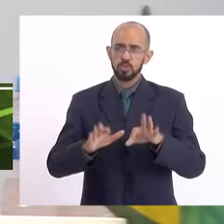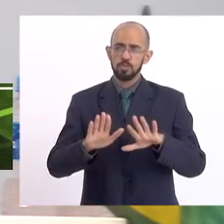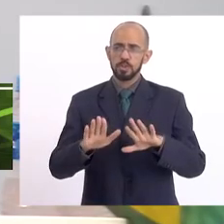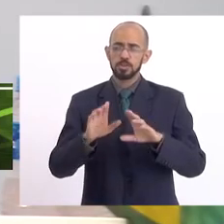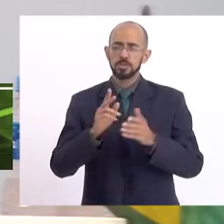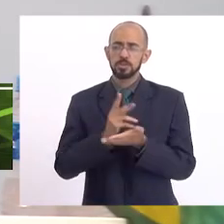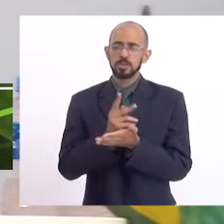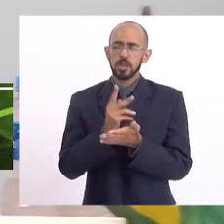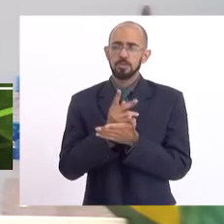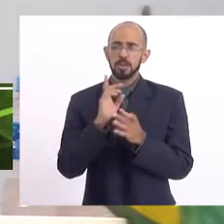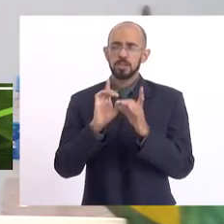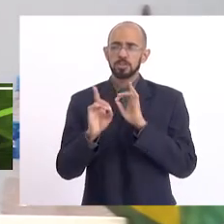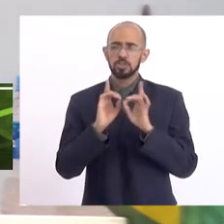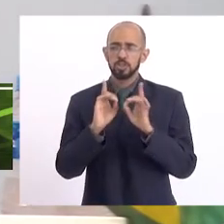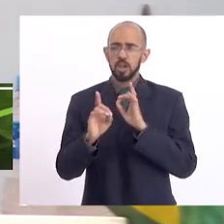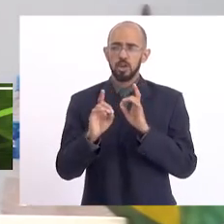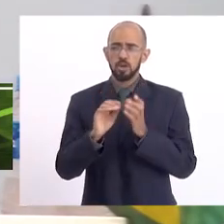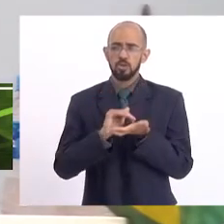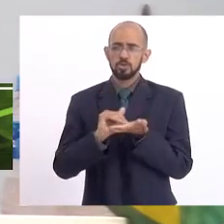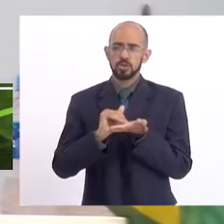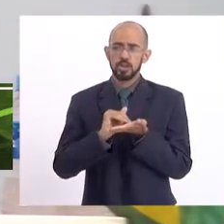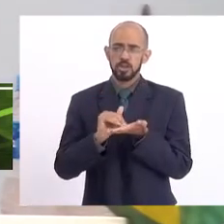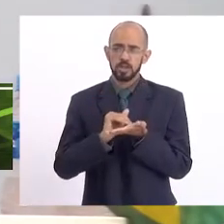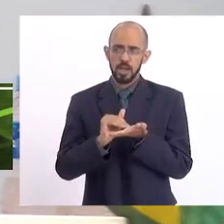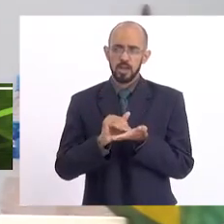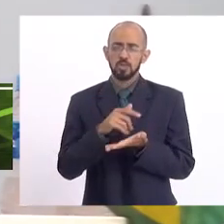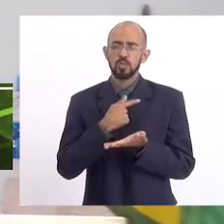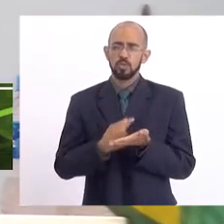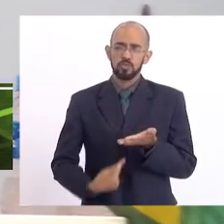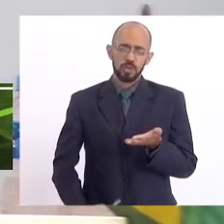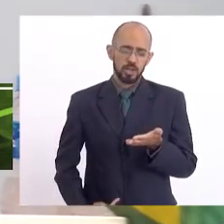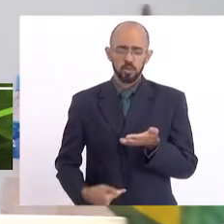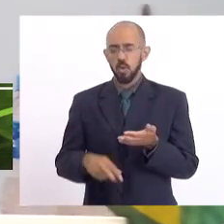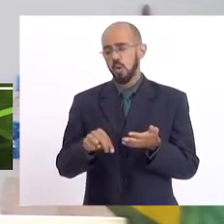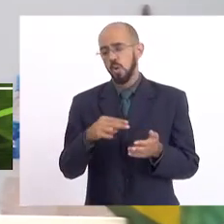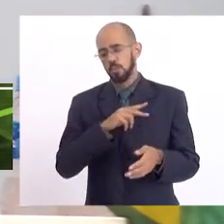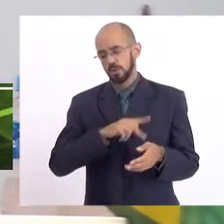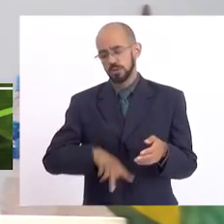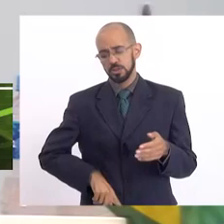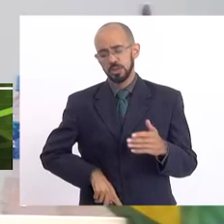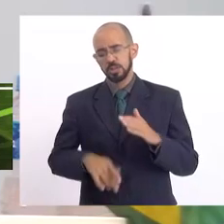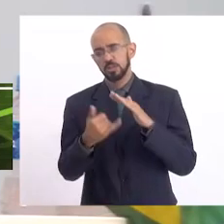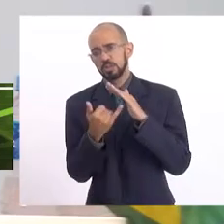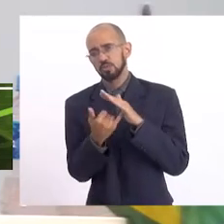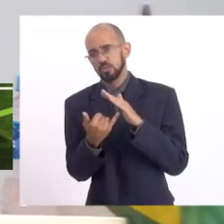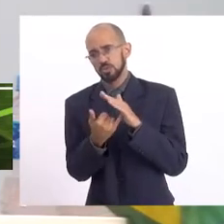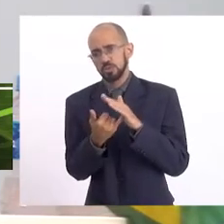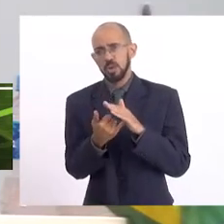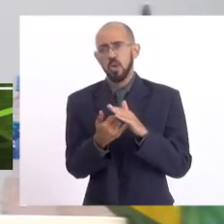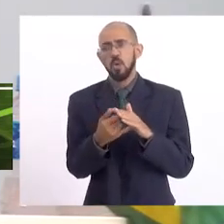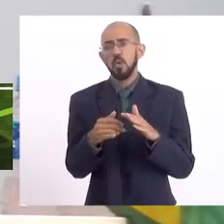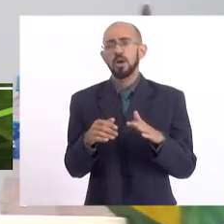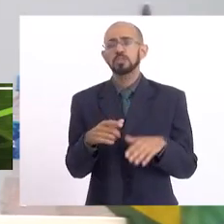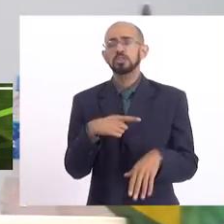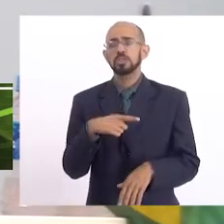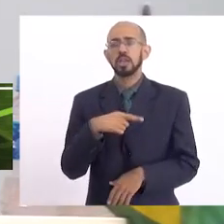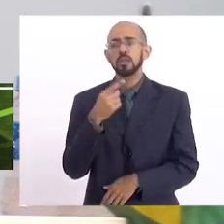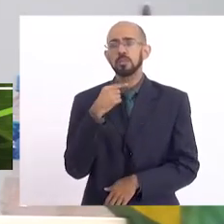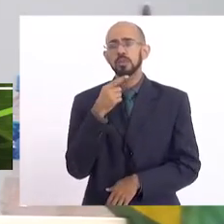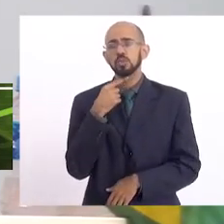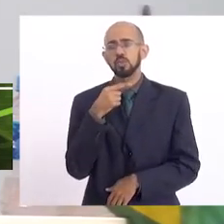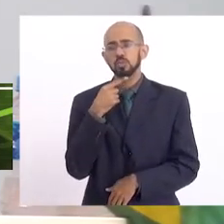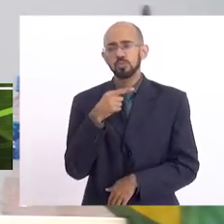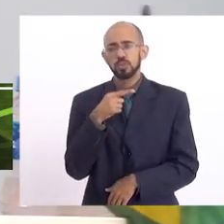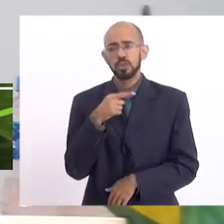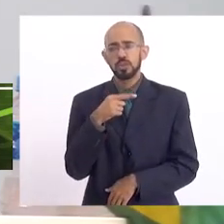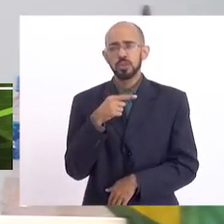dialoga com o secretário, com o governador, com o presidente da instituição, fica uma dúvida, e foi exatamente isso que aconteceu no caso do SEAP,